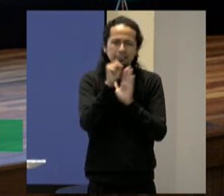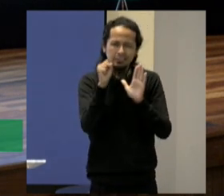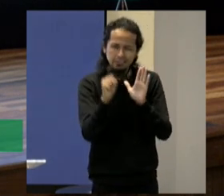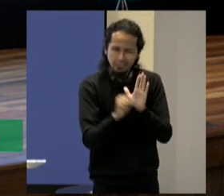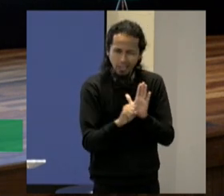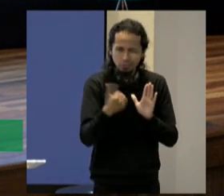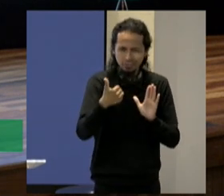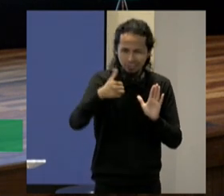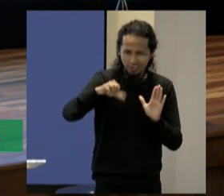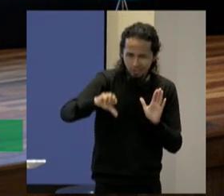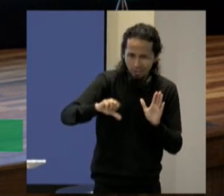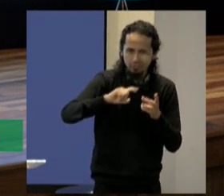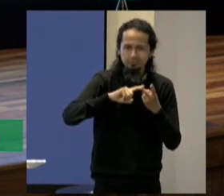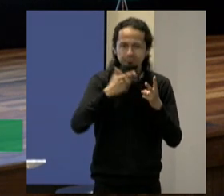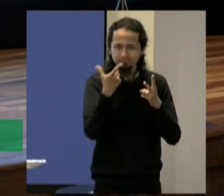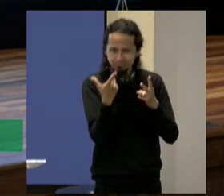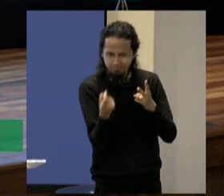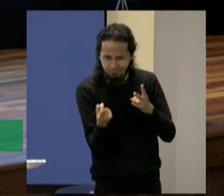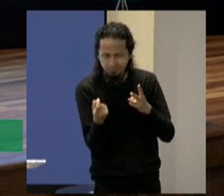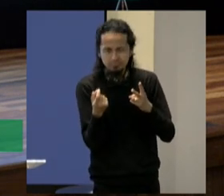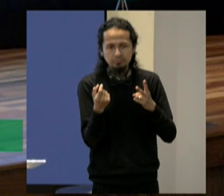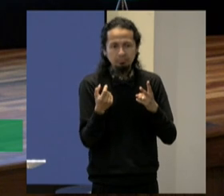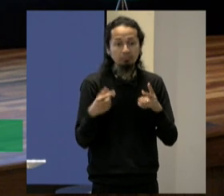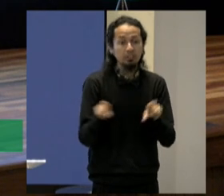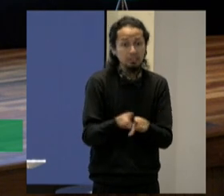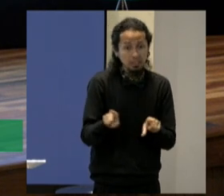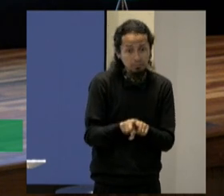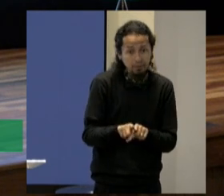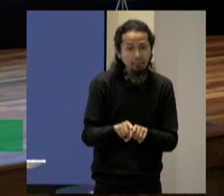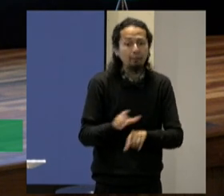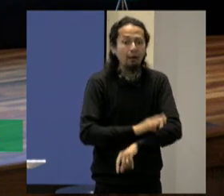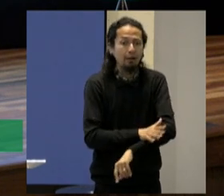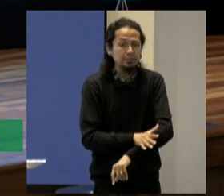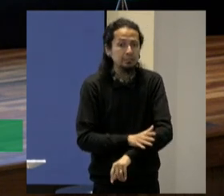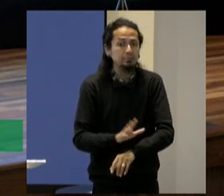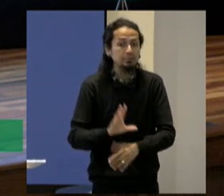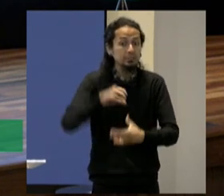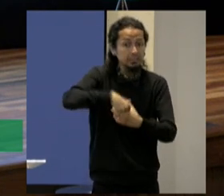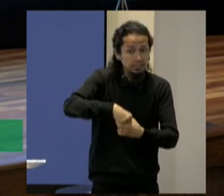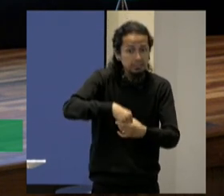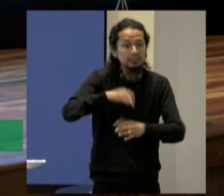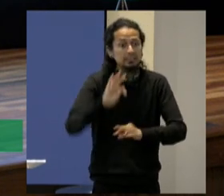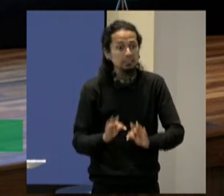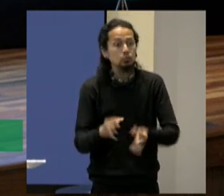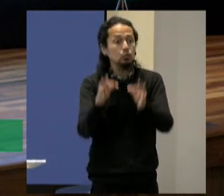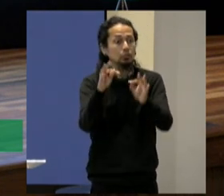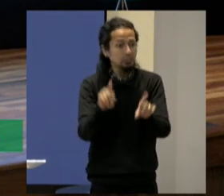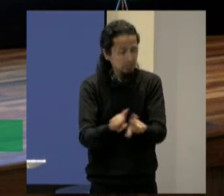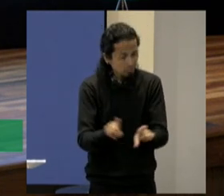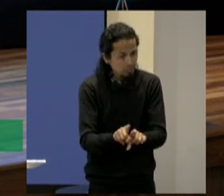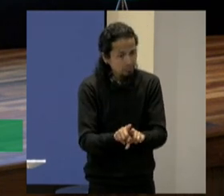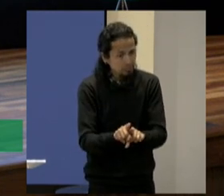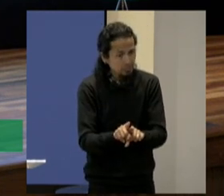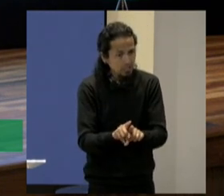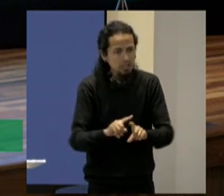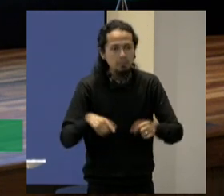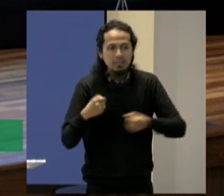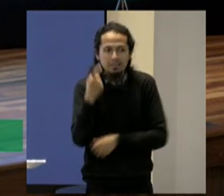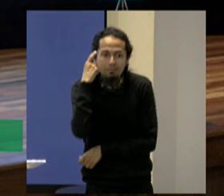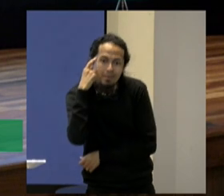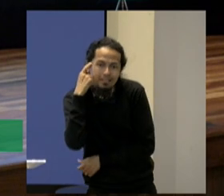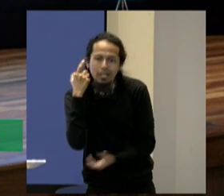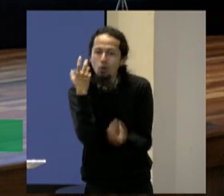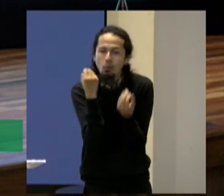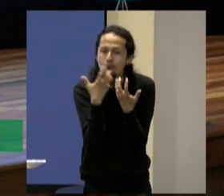mas como o racismo é uma tecnologia e está sempre se atualizando, como é que isso permanece no nosso material escolar,